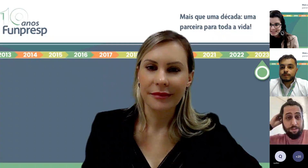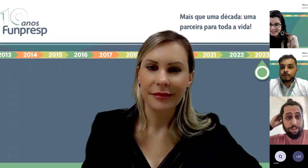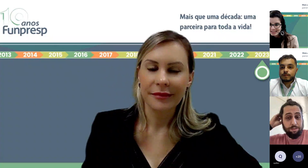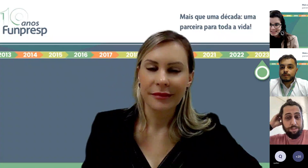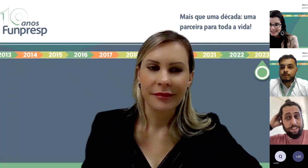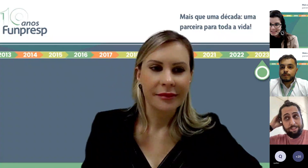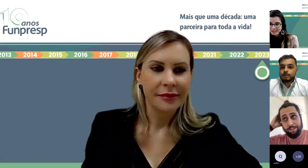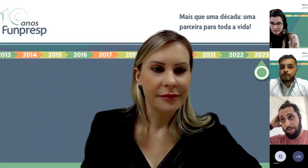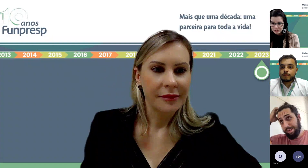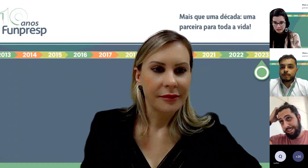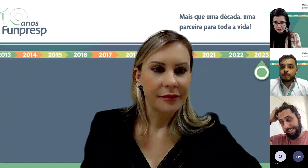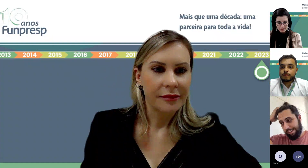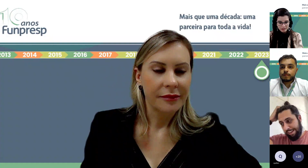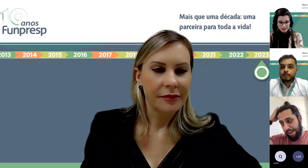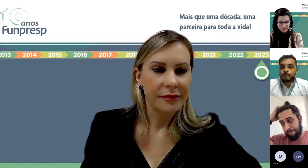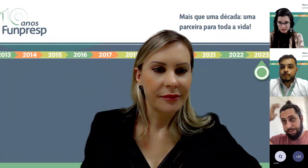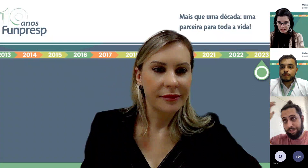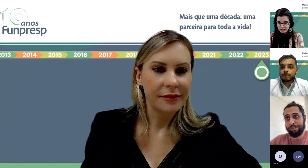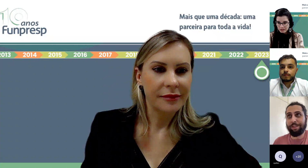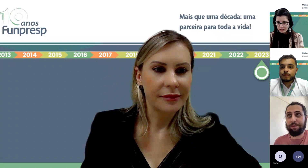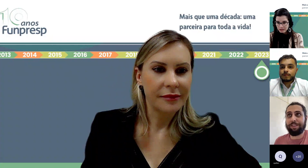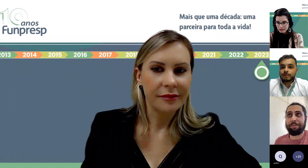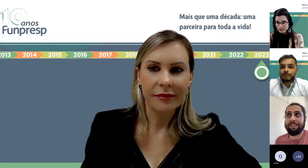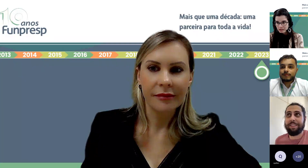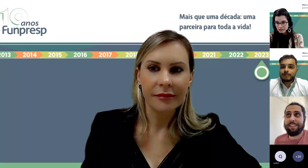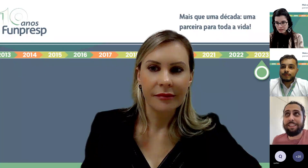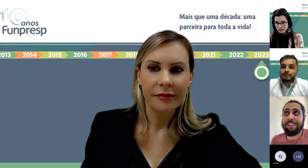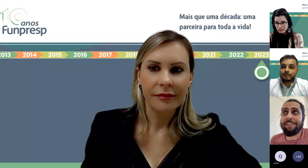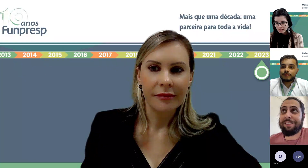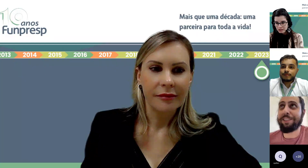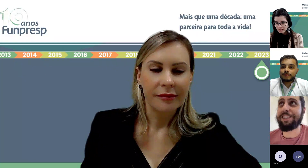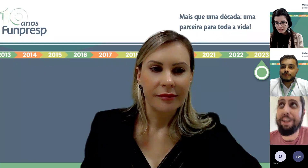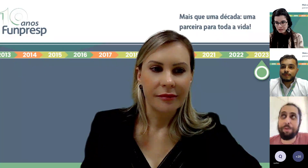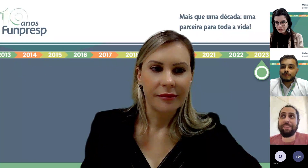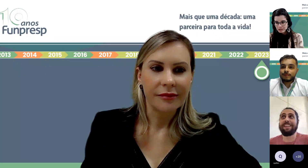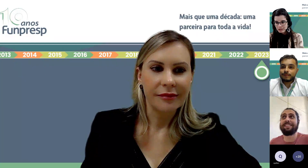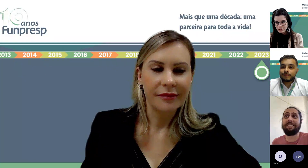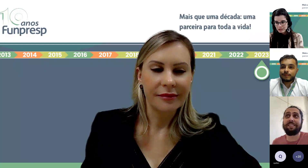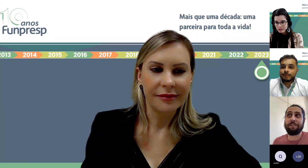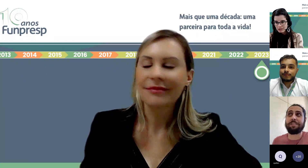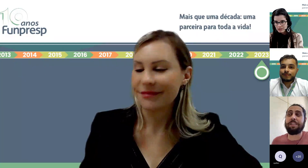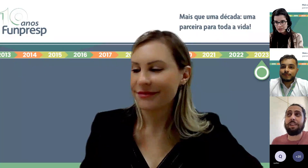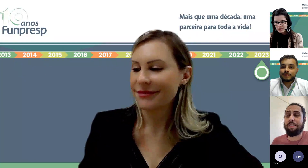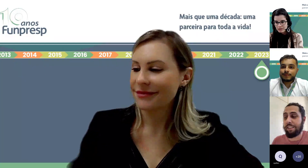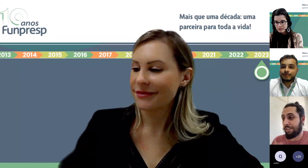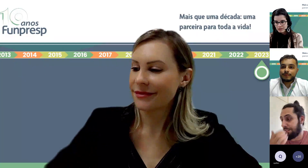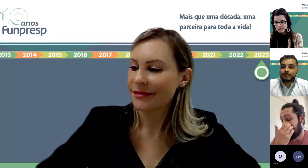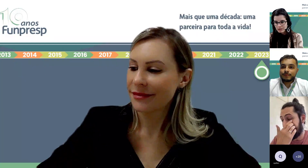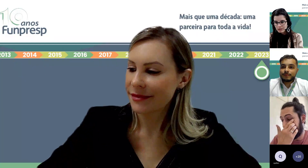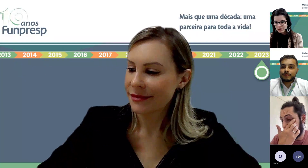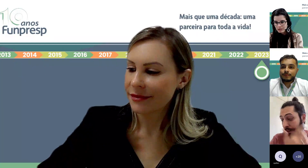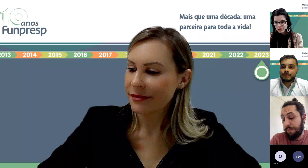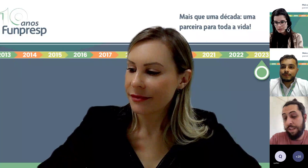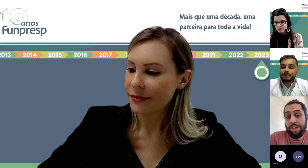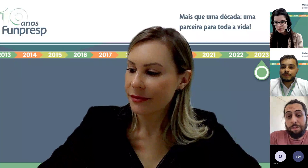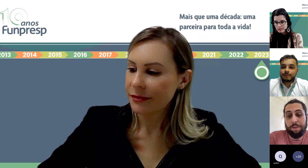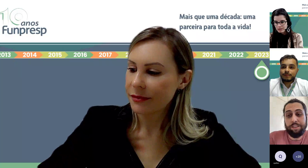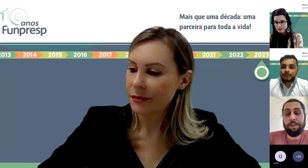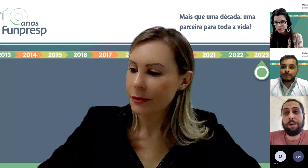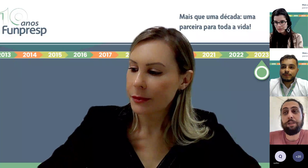Eu tenho uma dúvida, desculpa, acabo não conseguindo prestar tanta atenção e cheguei um pouco atrasado e talvez tenha falado isso e eu não